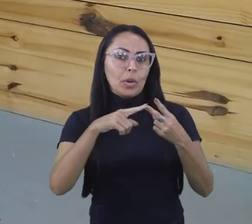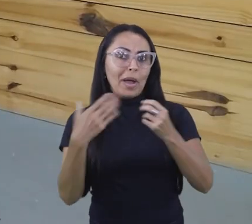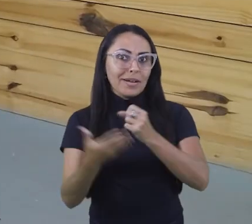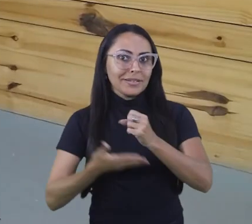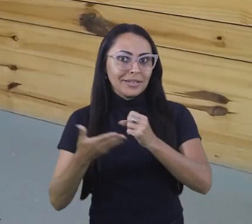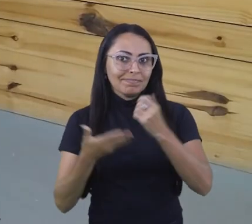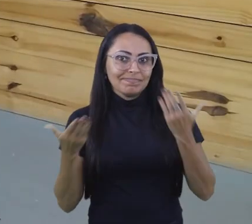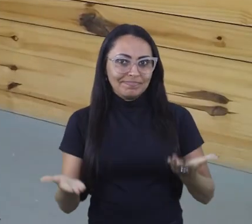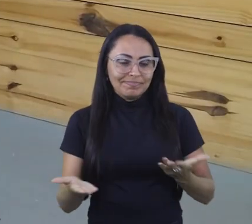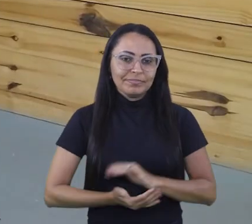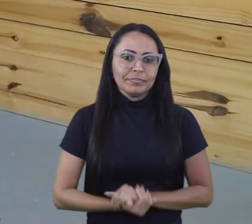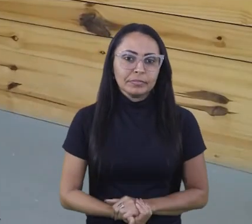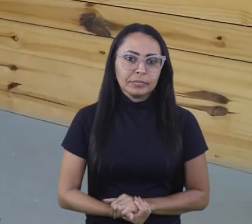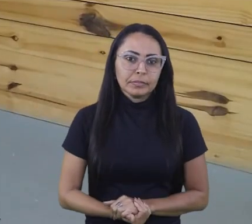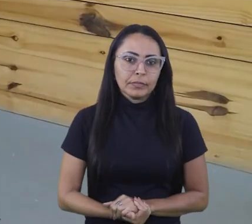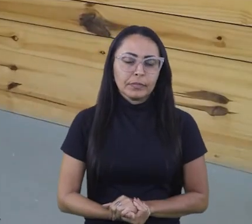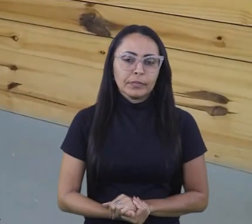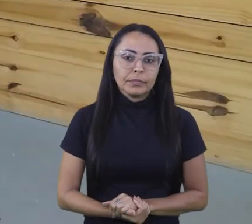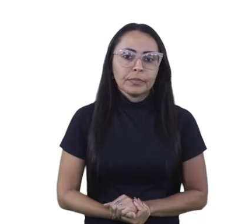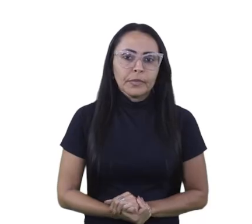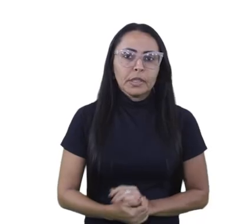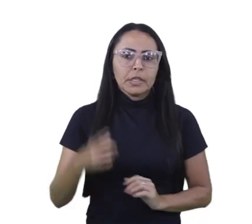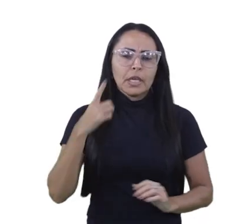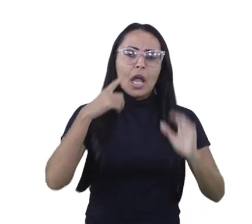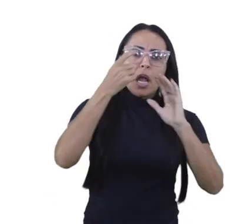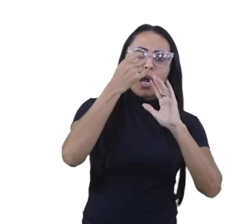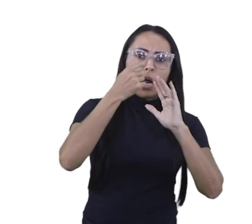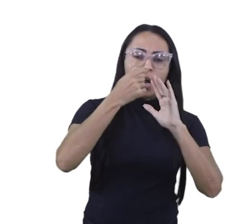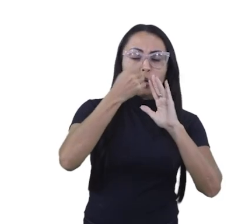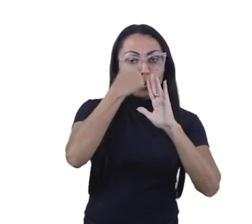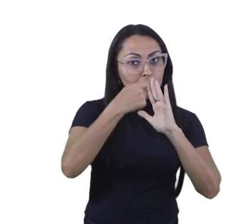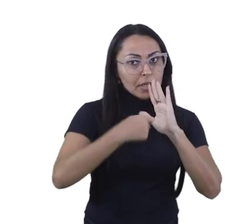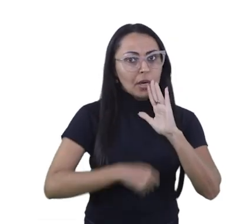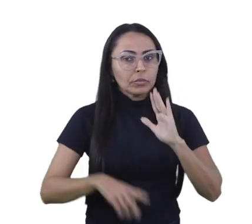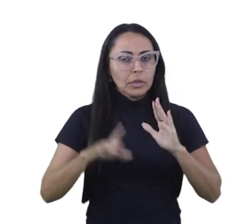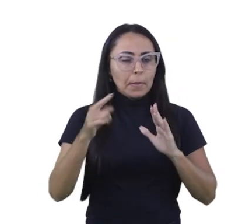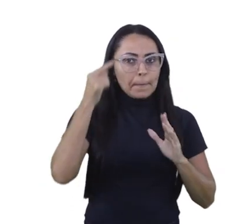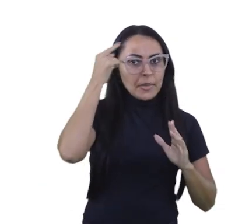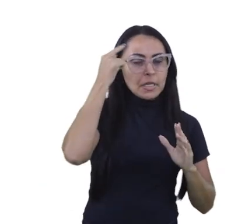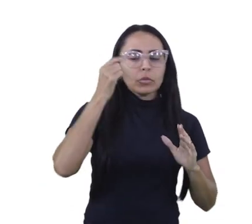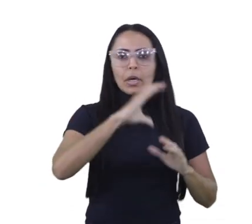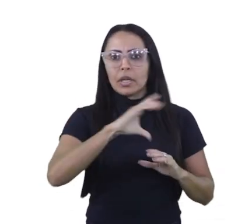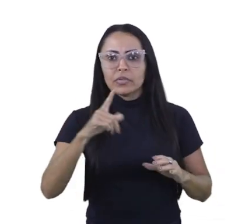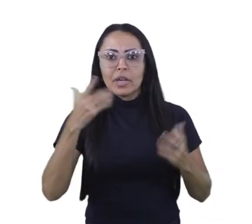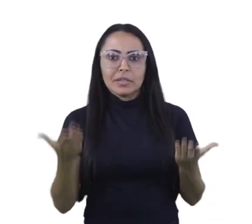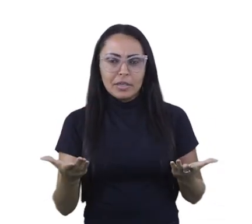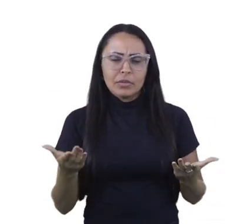né? Duas grandes bases, que é a anotação, né? Porque se pensa numa